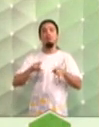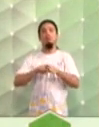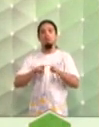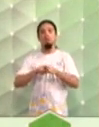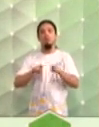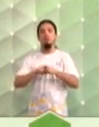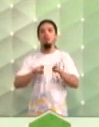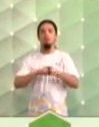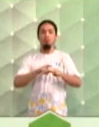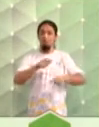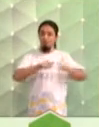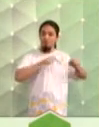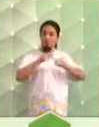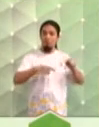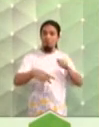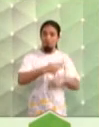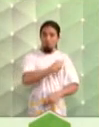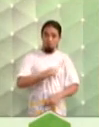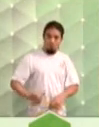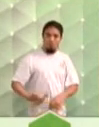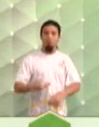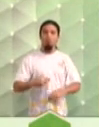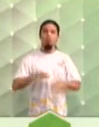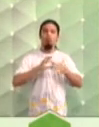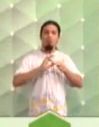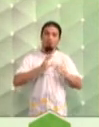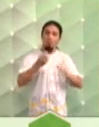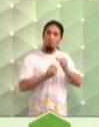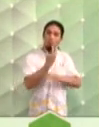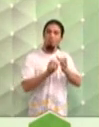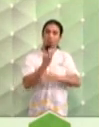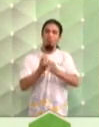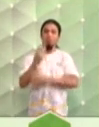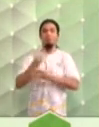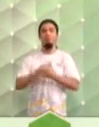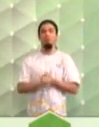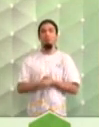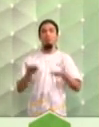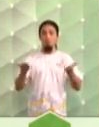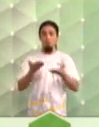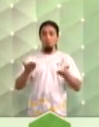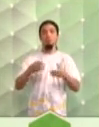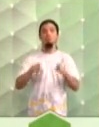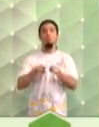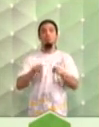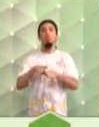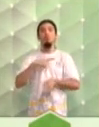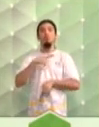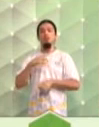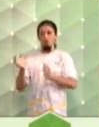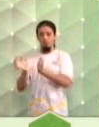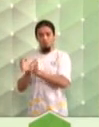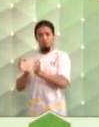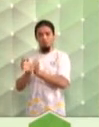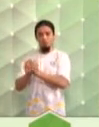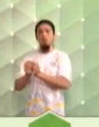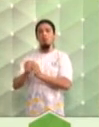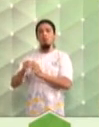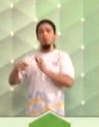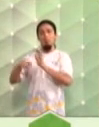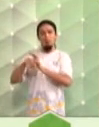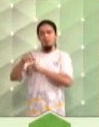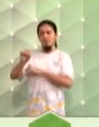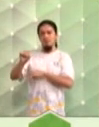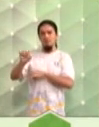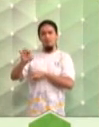serviços públicos apareçam cada vez mais para toda a coletividade. E a gente hoje está recebendo aqui não só a equipe da Secretaria da Fazenda, como também a equipe da